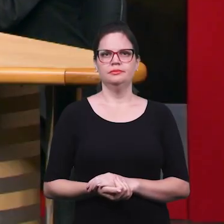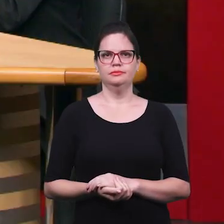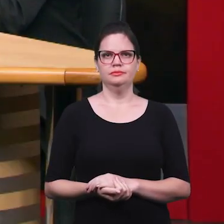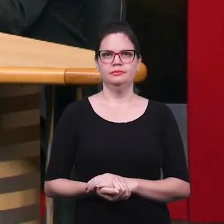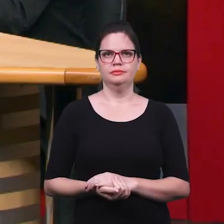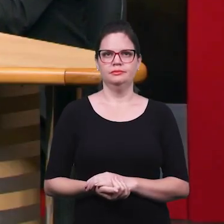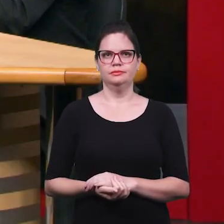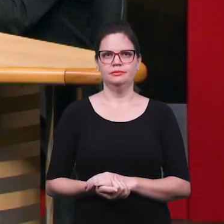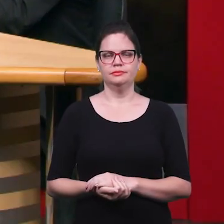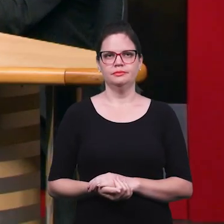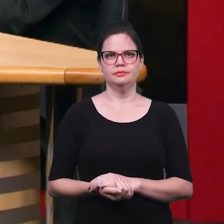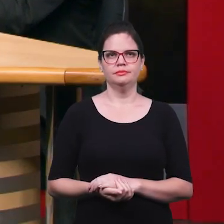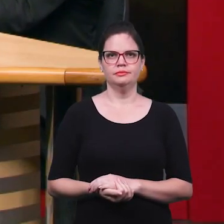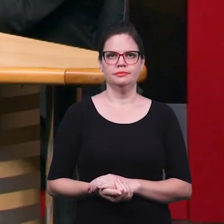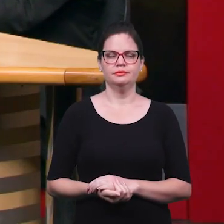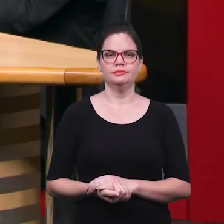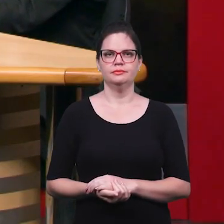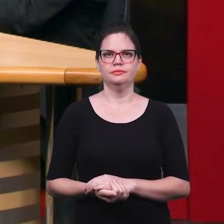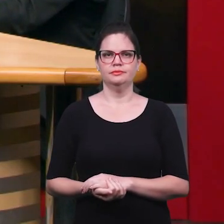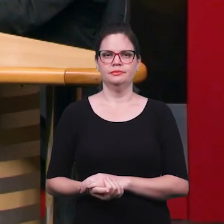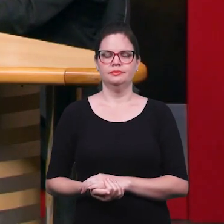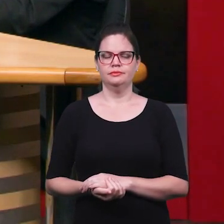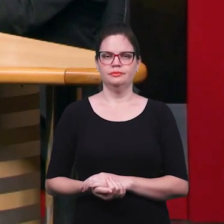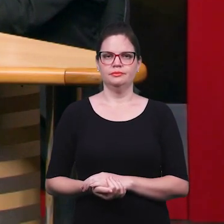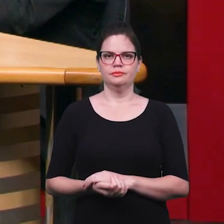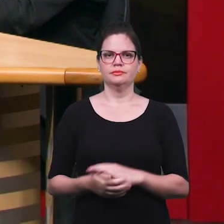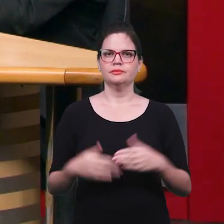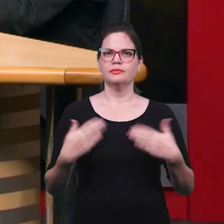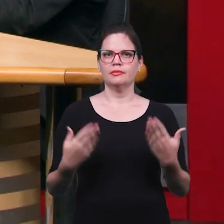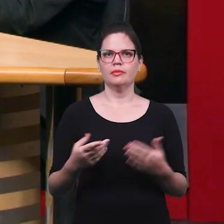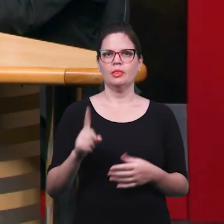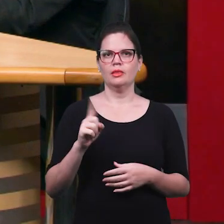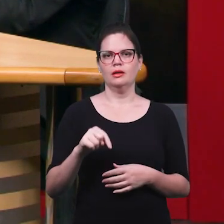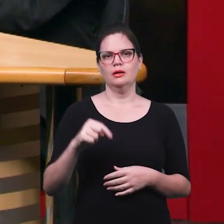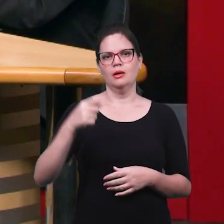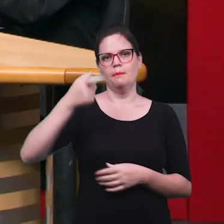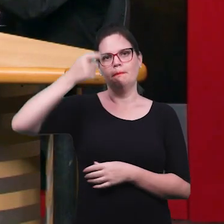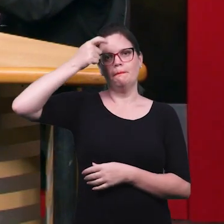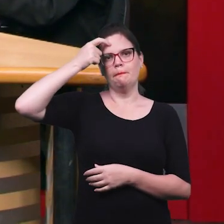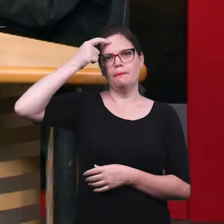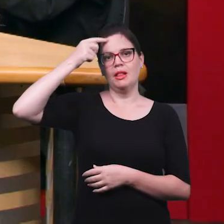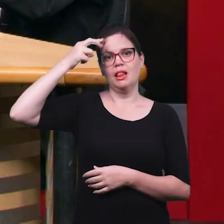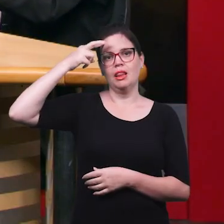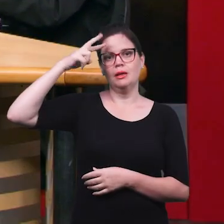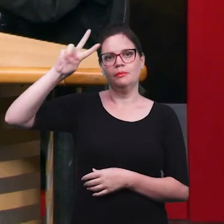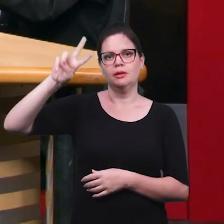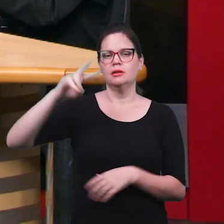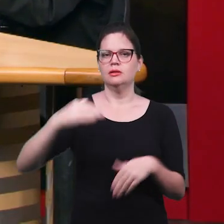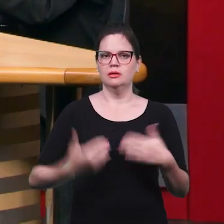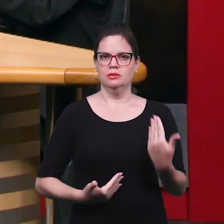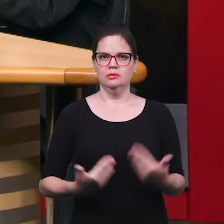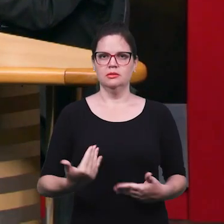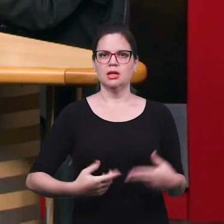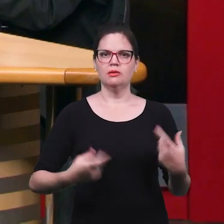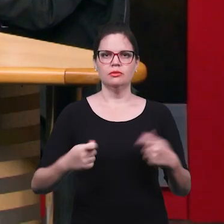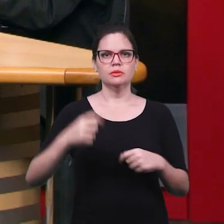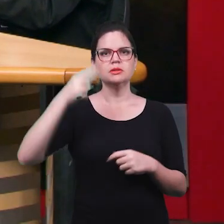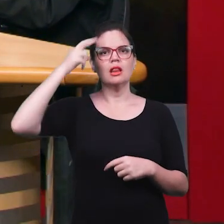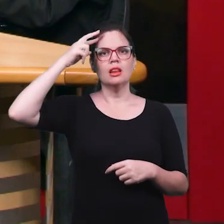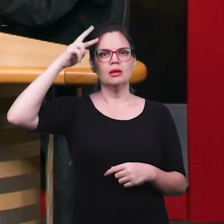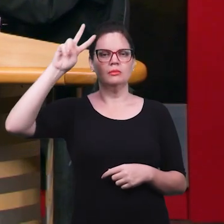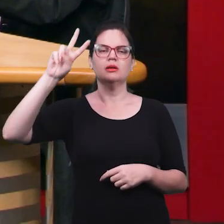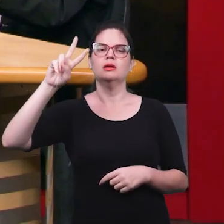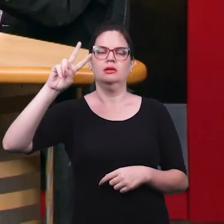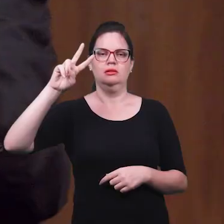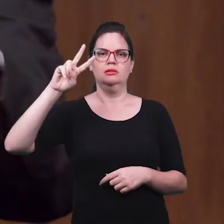expressão que o Dudu usou é muito preciosa. Memória. O servo de Deus tem que ter memória.